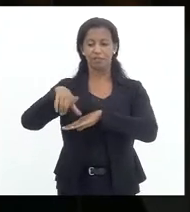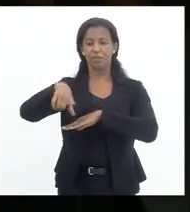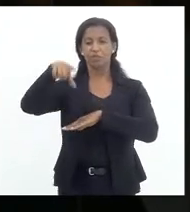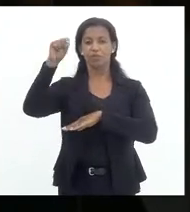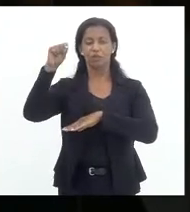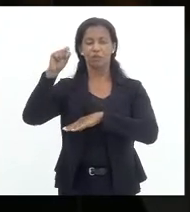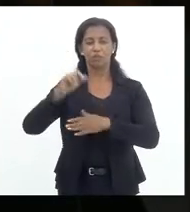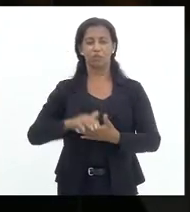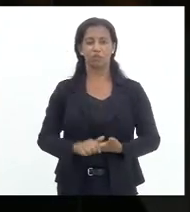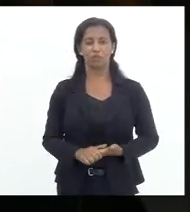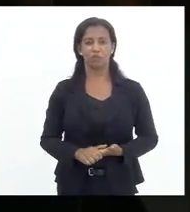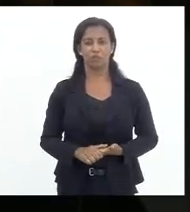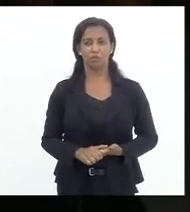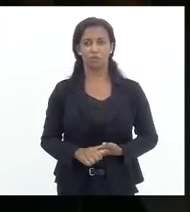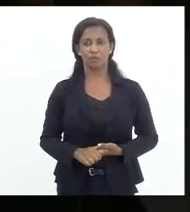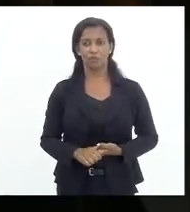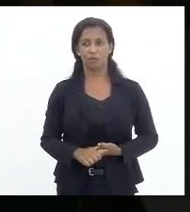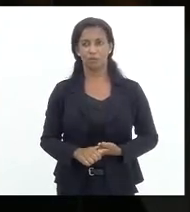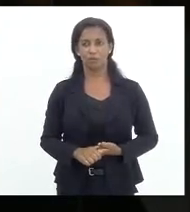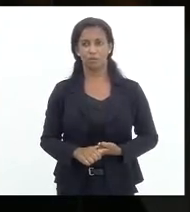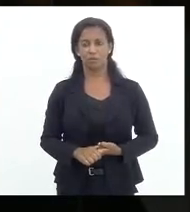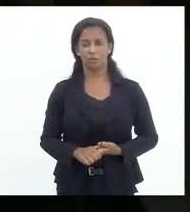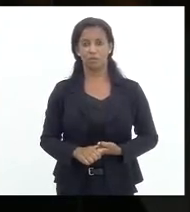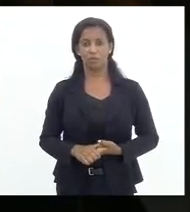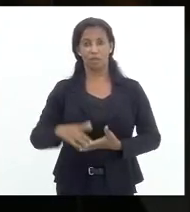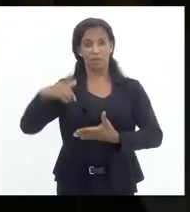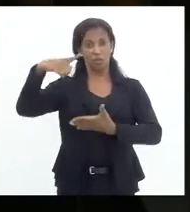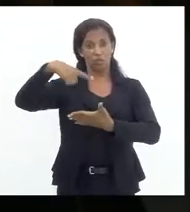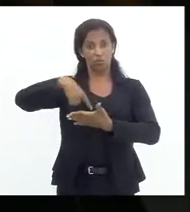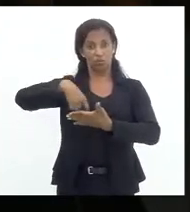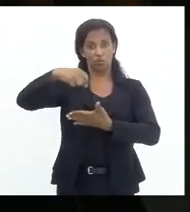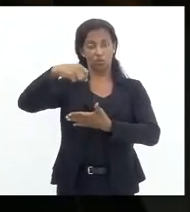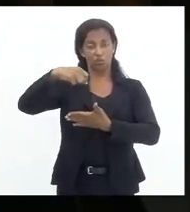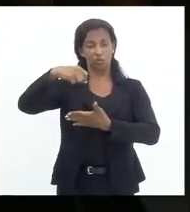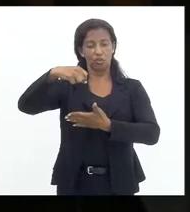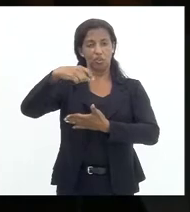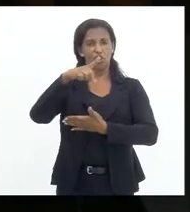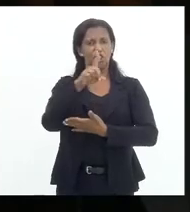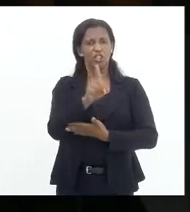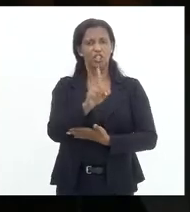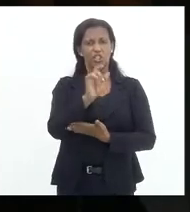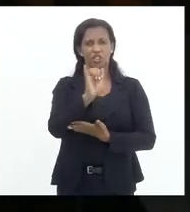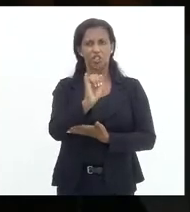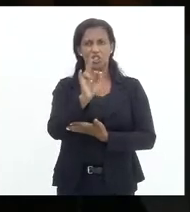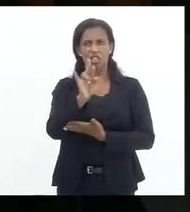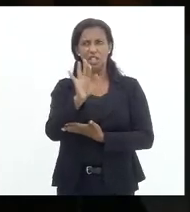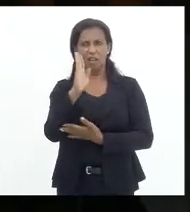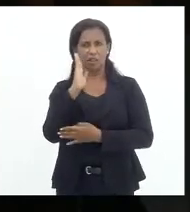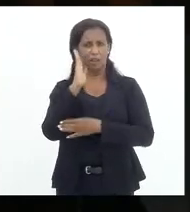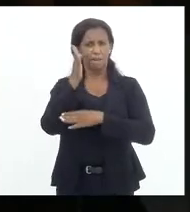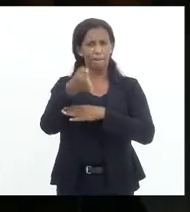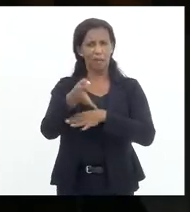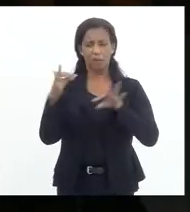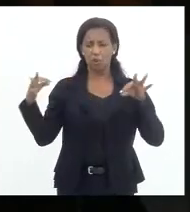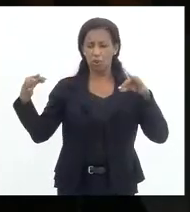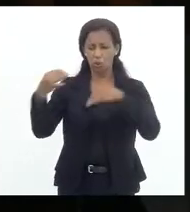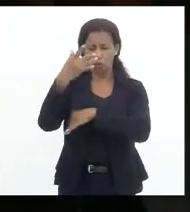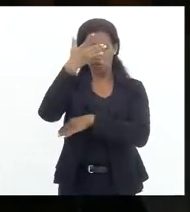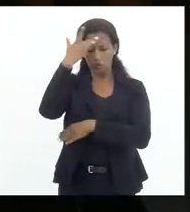eleições e diretas um todos votando